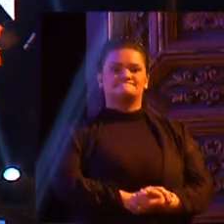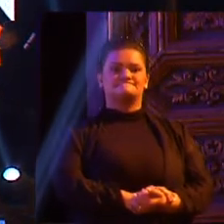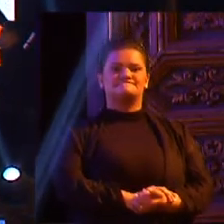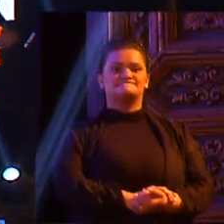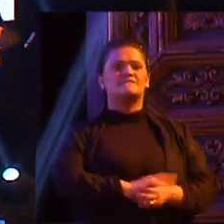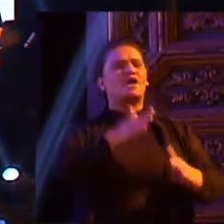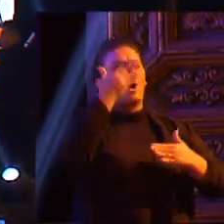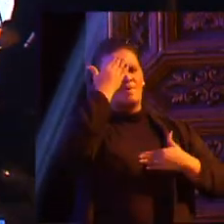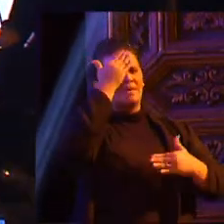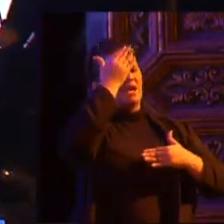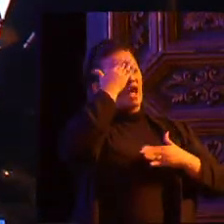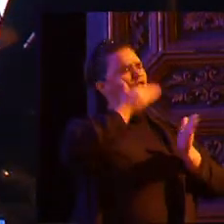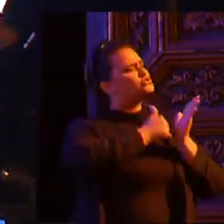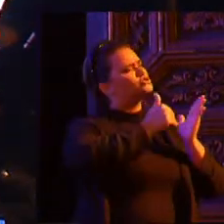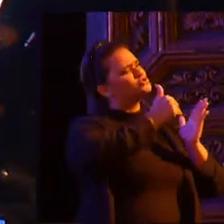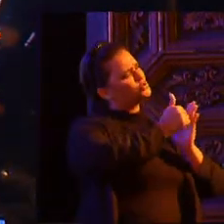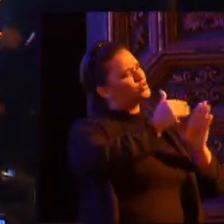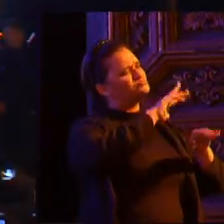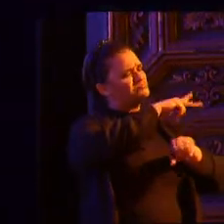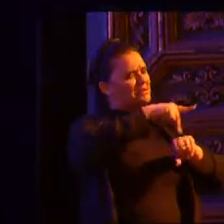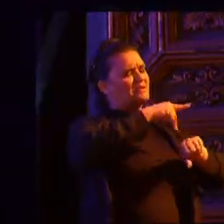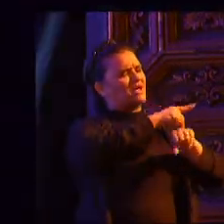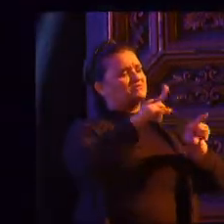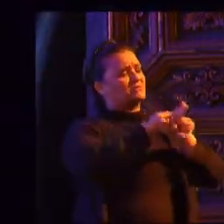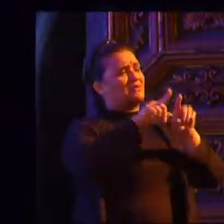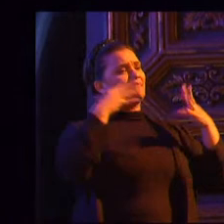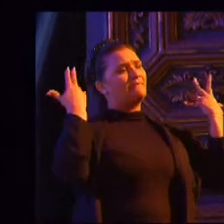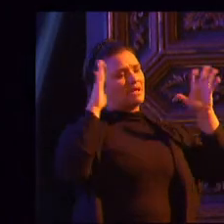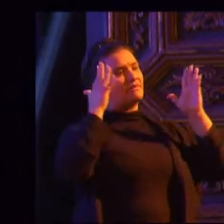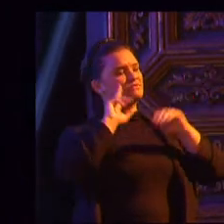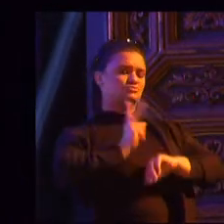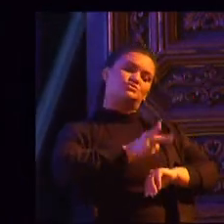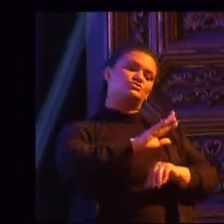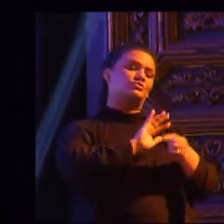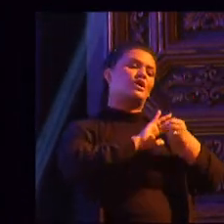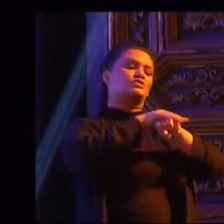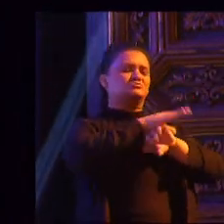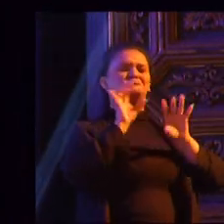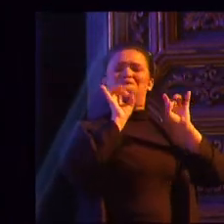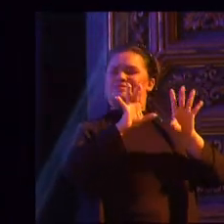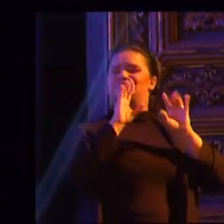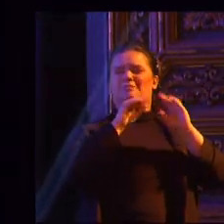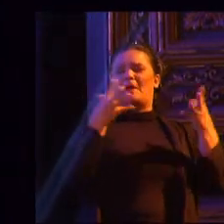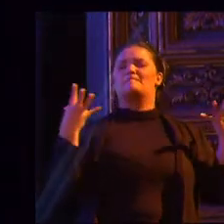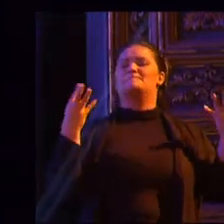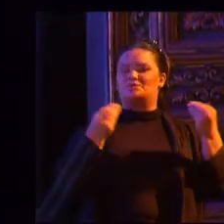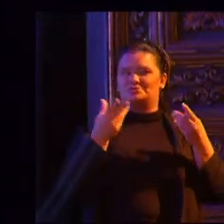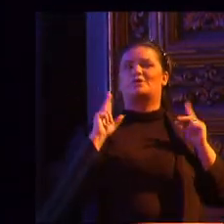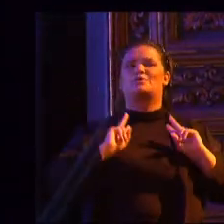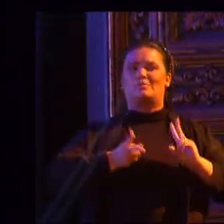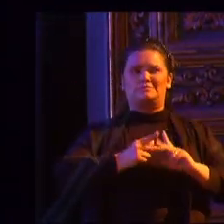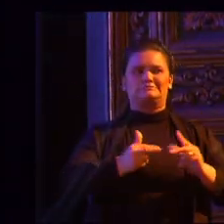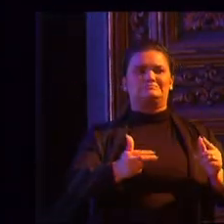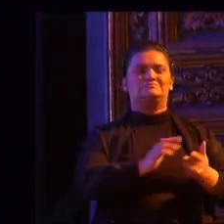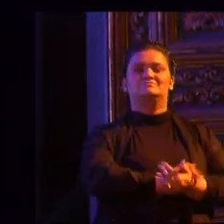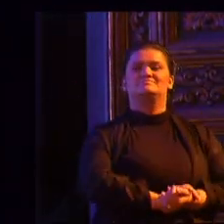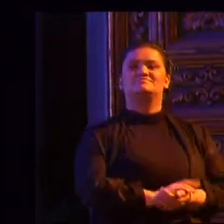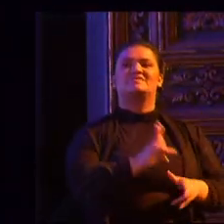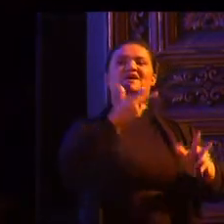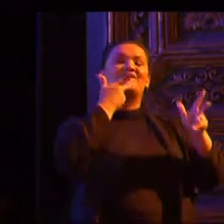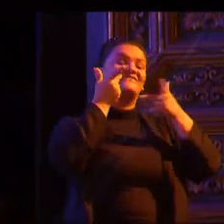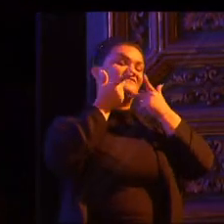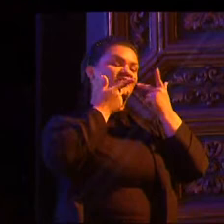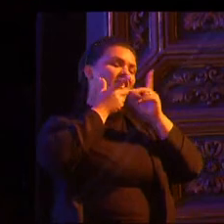Obrigado a todos os premiados. Parabéns. Vamos seguir nessa noite especialíssima que ainda tem muita coisa linda. Quando falamos